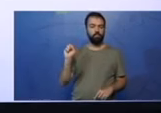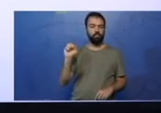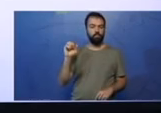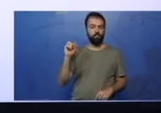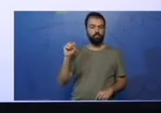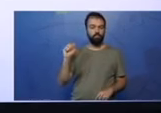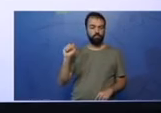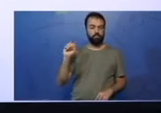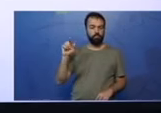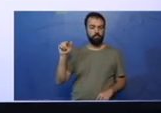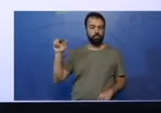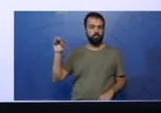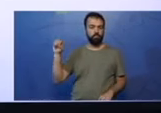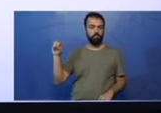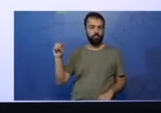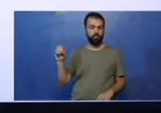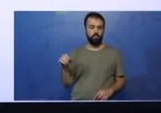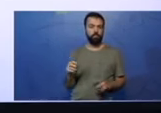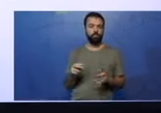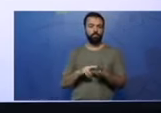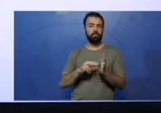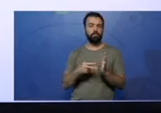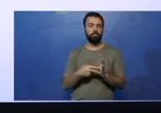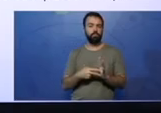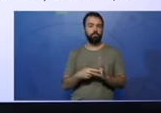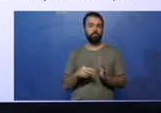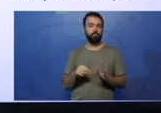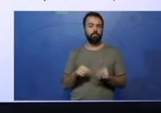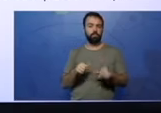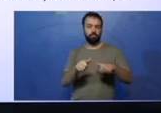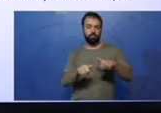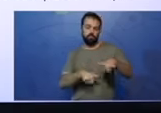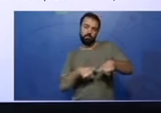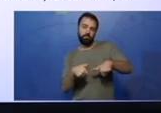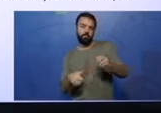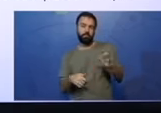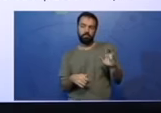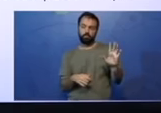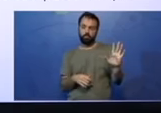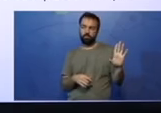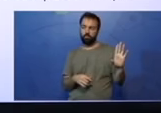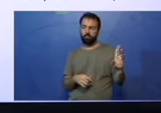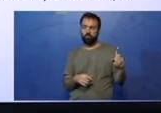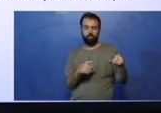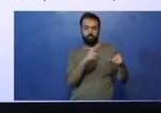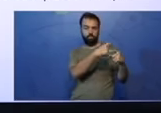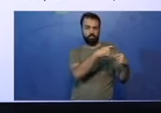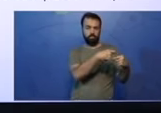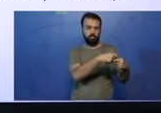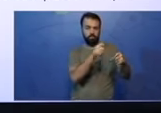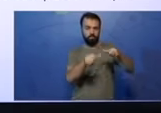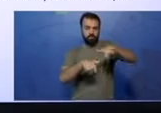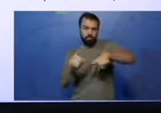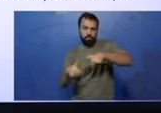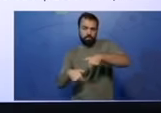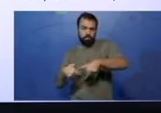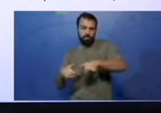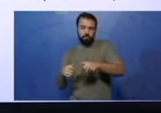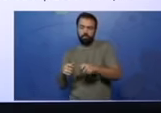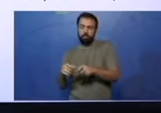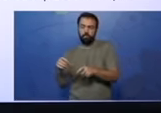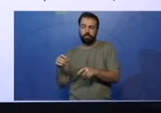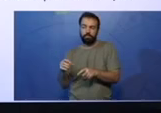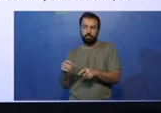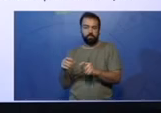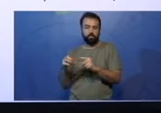que ela passa do estado sólido para o estado líquido. O ponto de ebulição da água pura é 100 graus